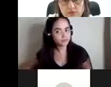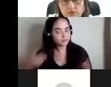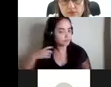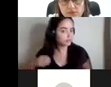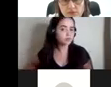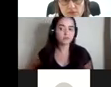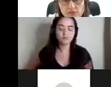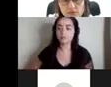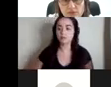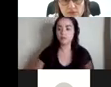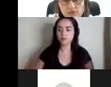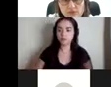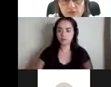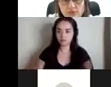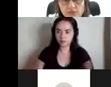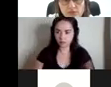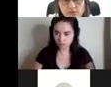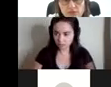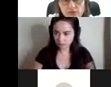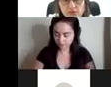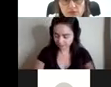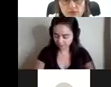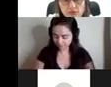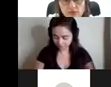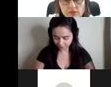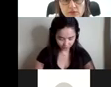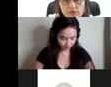Que aí só vai aparecer você quando estiver falando.